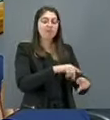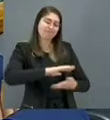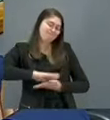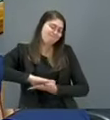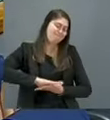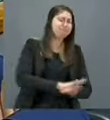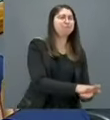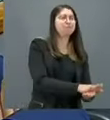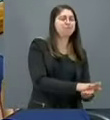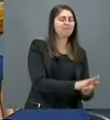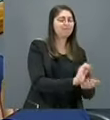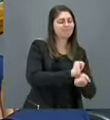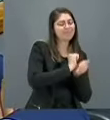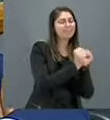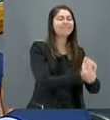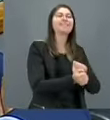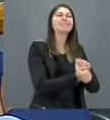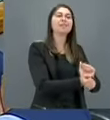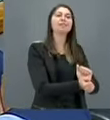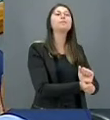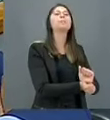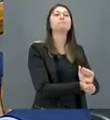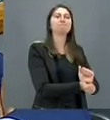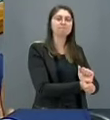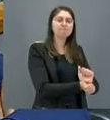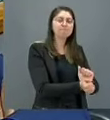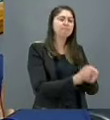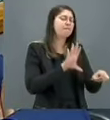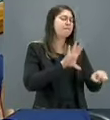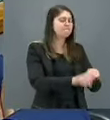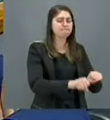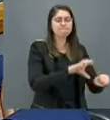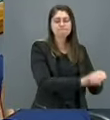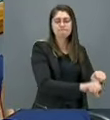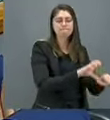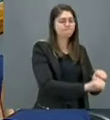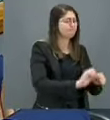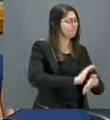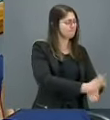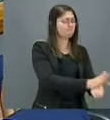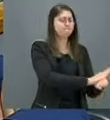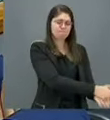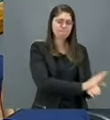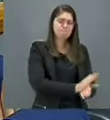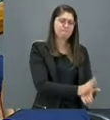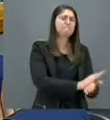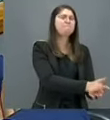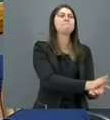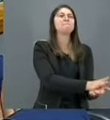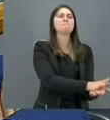tornou escravos. Tantos foram aniquilados, tantos morreram.